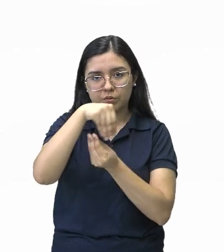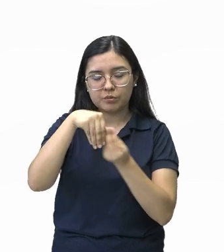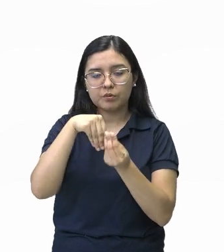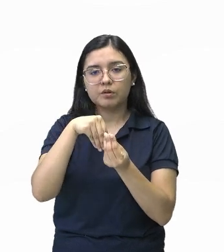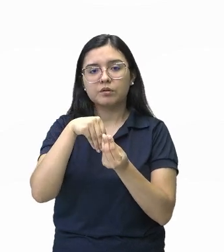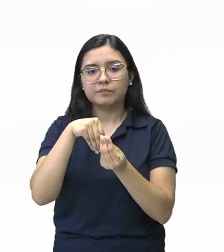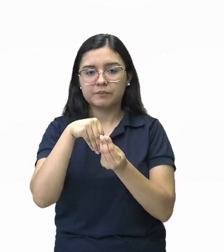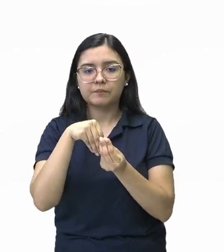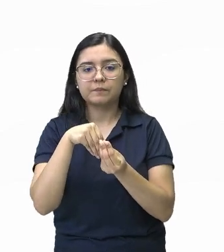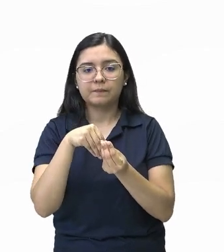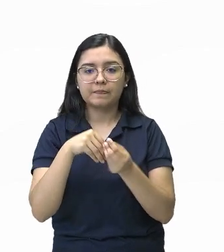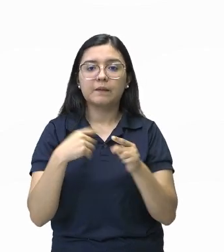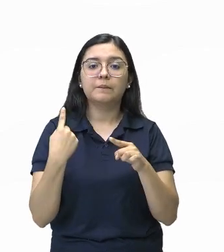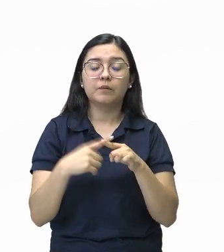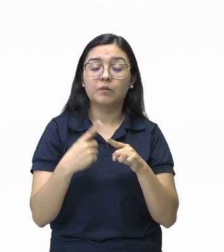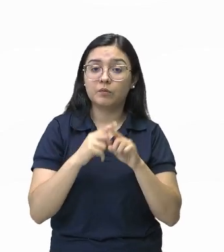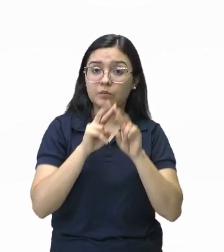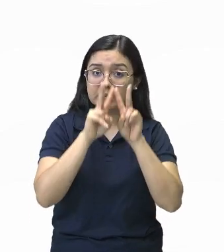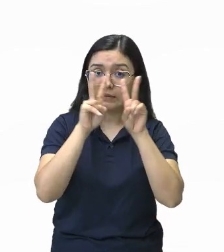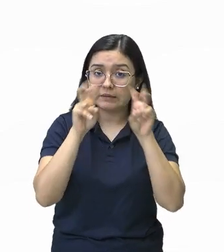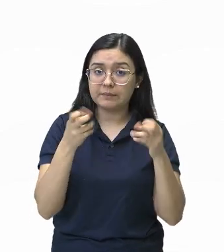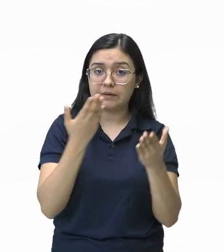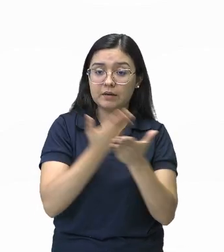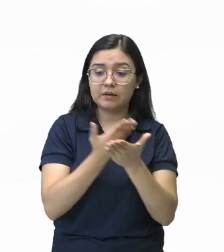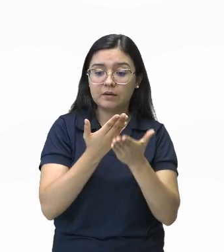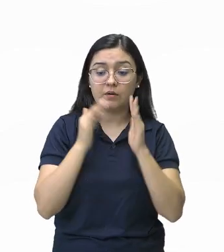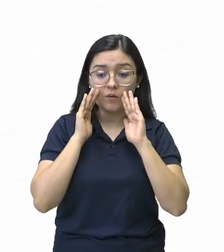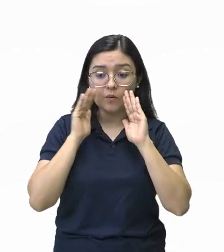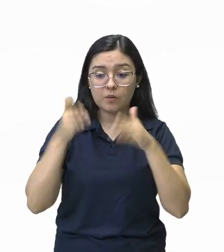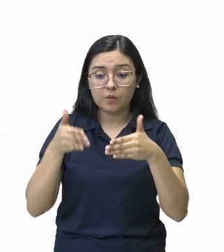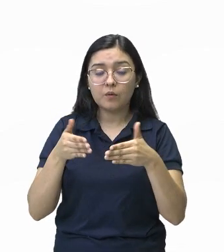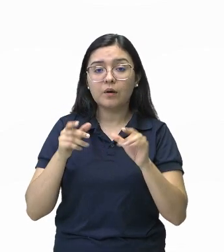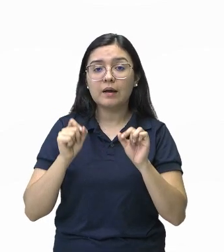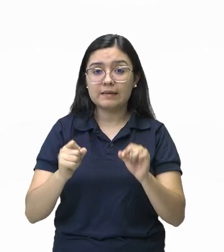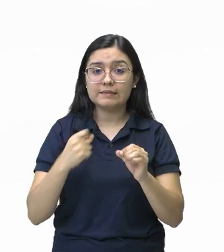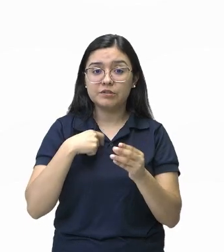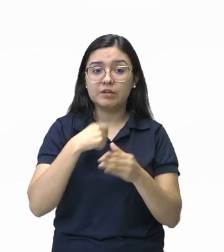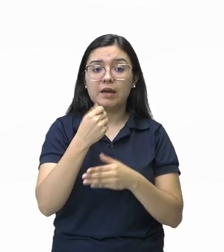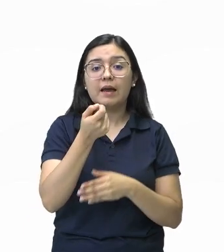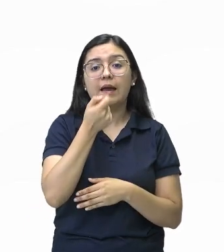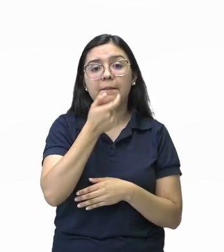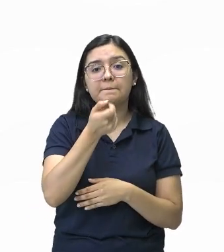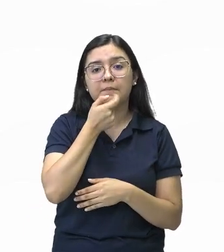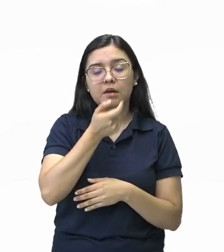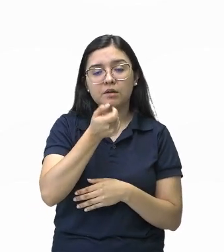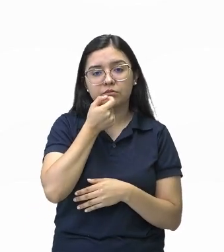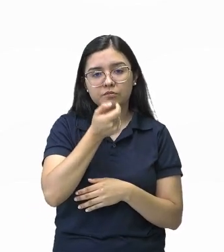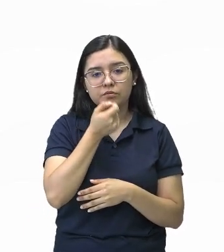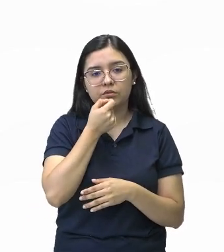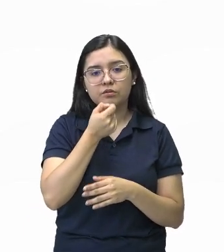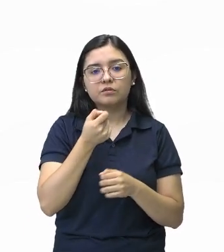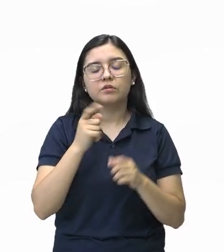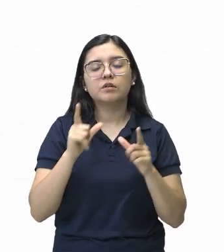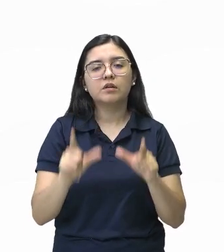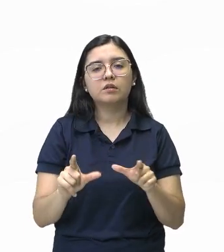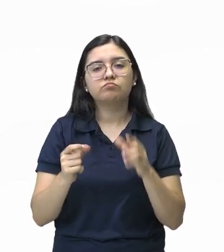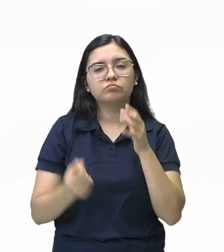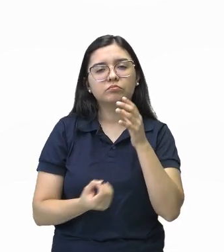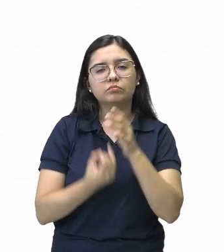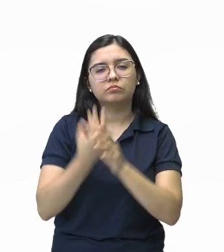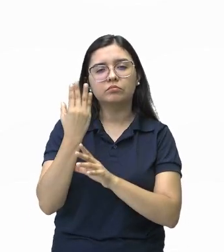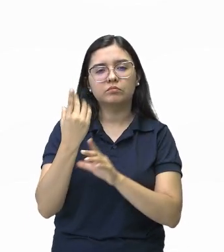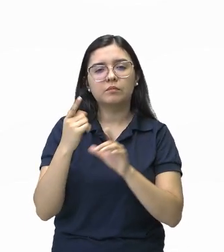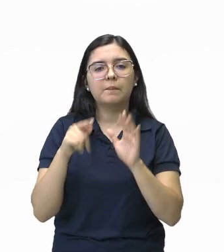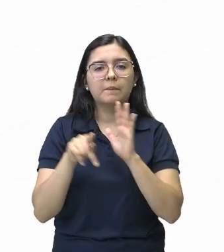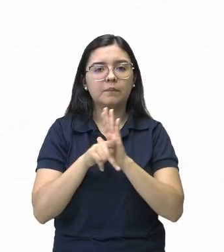que o nosso tema aqui está voltado a esses fármacos que são oriundos